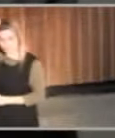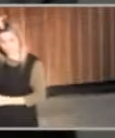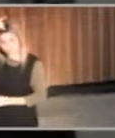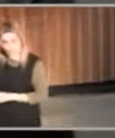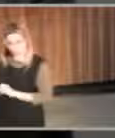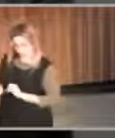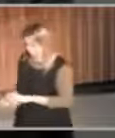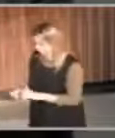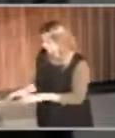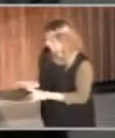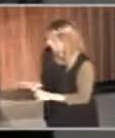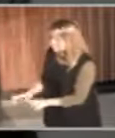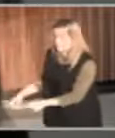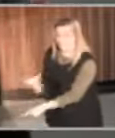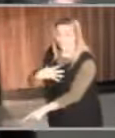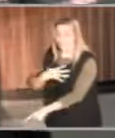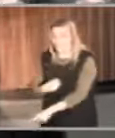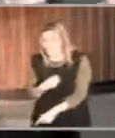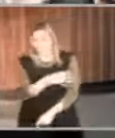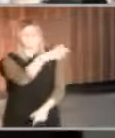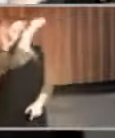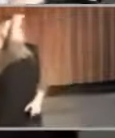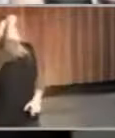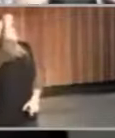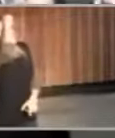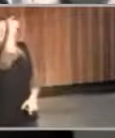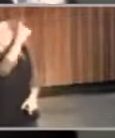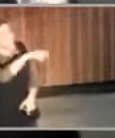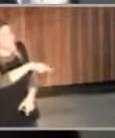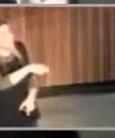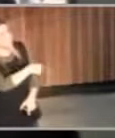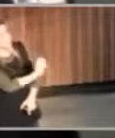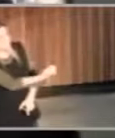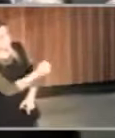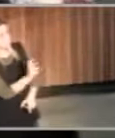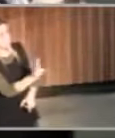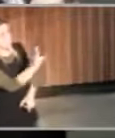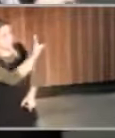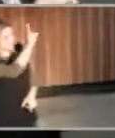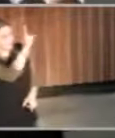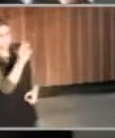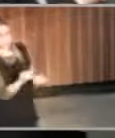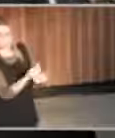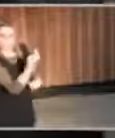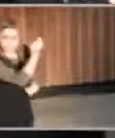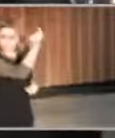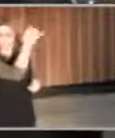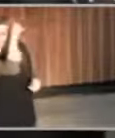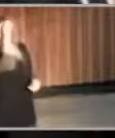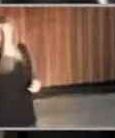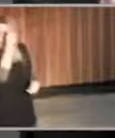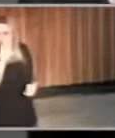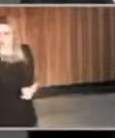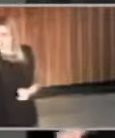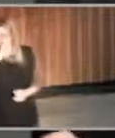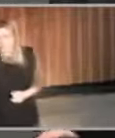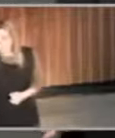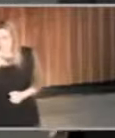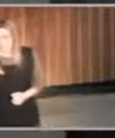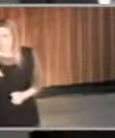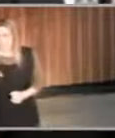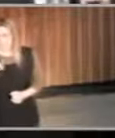queridos os nossos filhos vão ver o valor do senhor na vida da gente agora se o domingo não é mais o dia